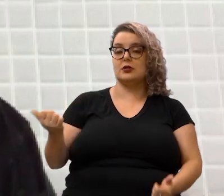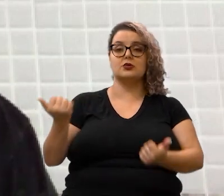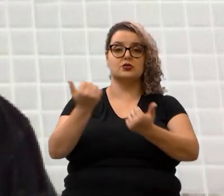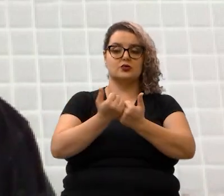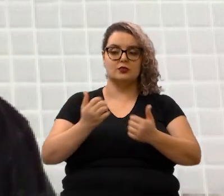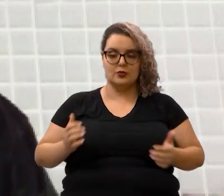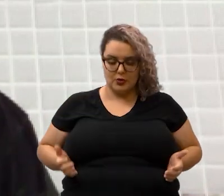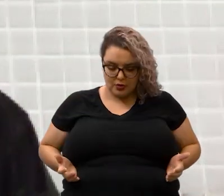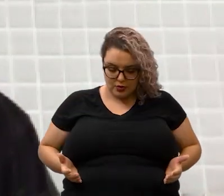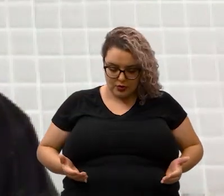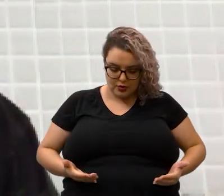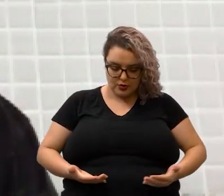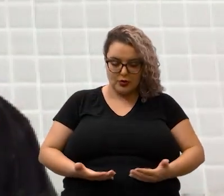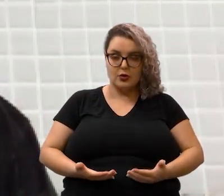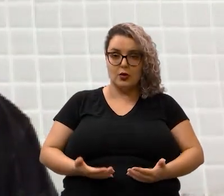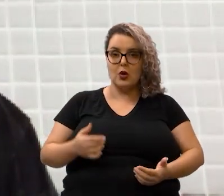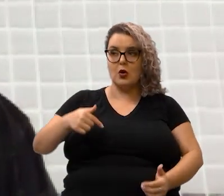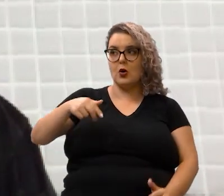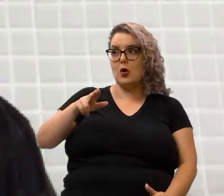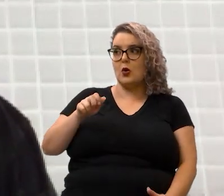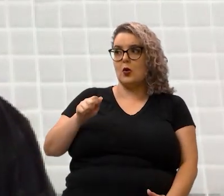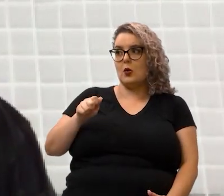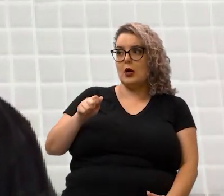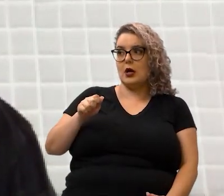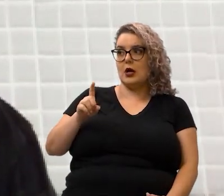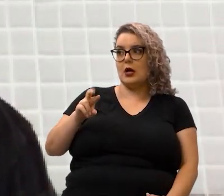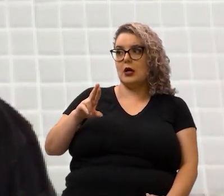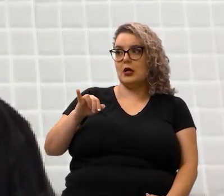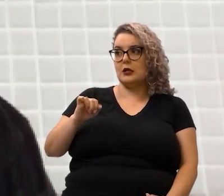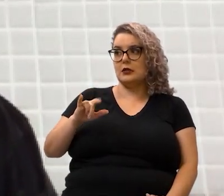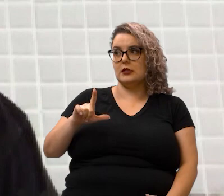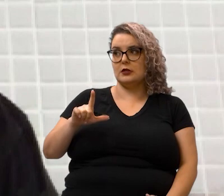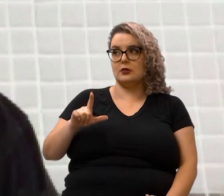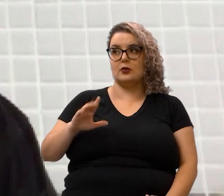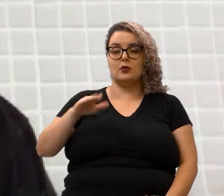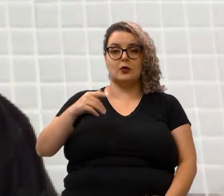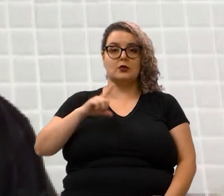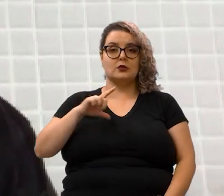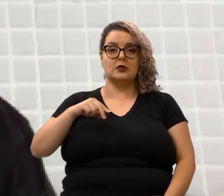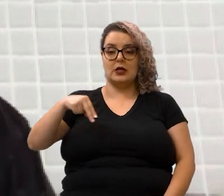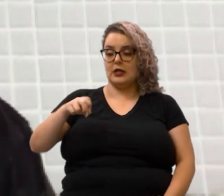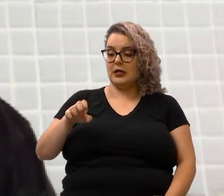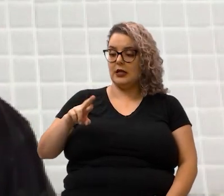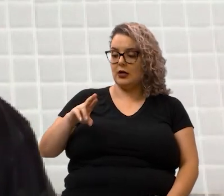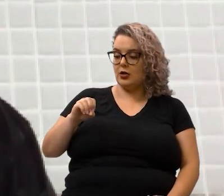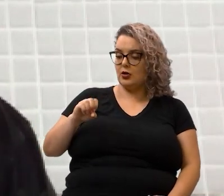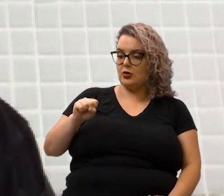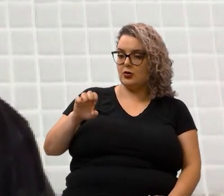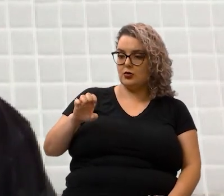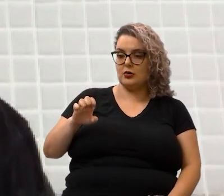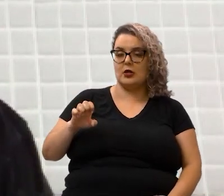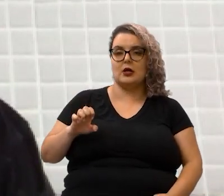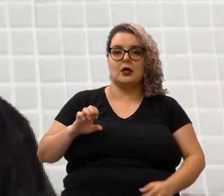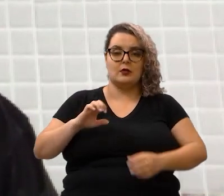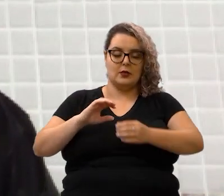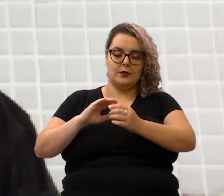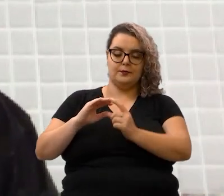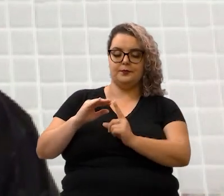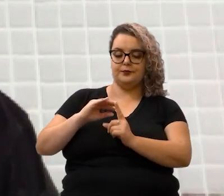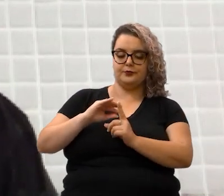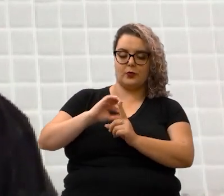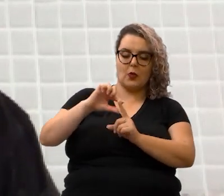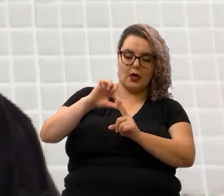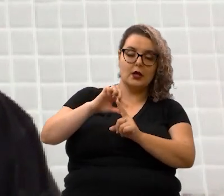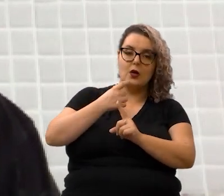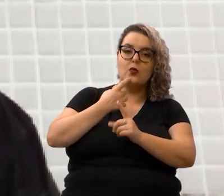do quadril. Porque quando você tem esse processo de necrose, a cartilagem que recobre o osso, né? O